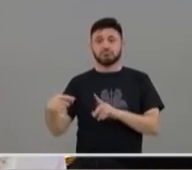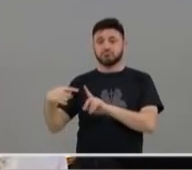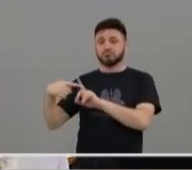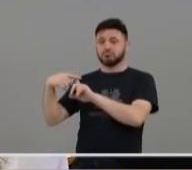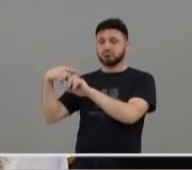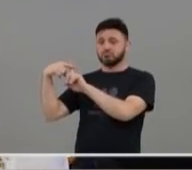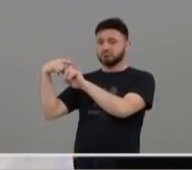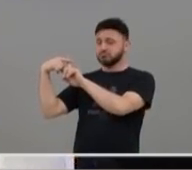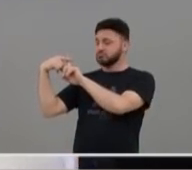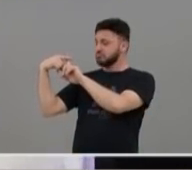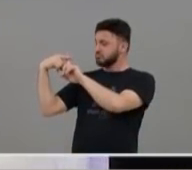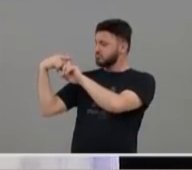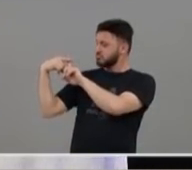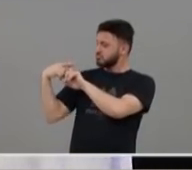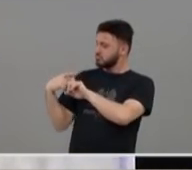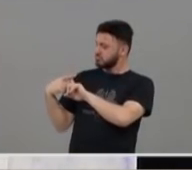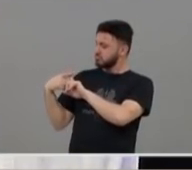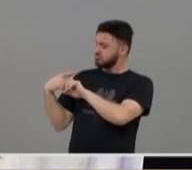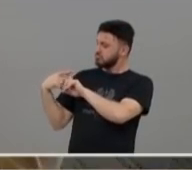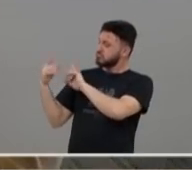reinarás. Ó